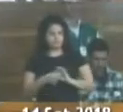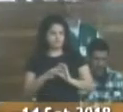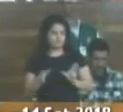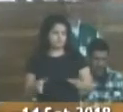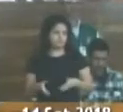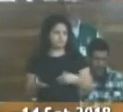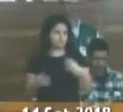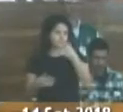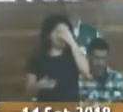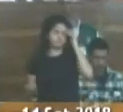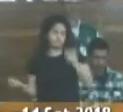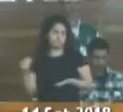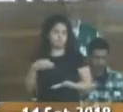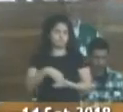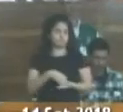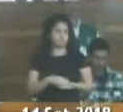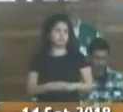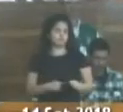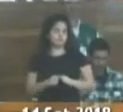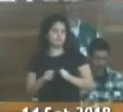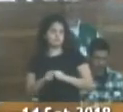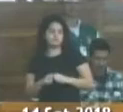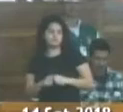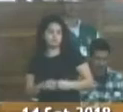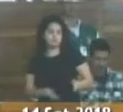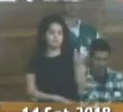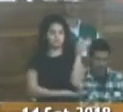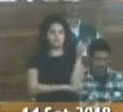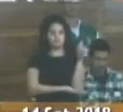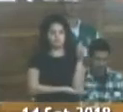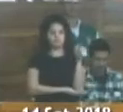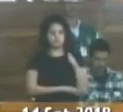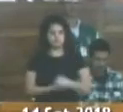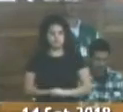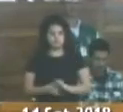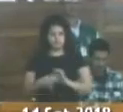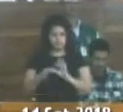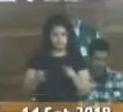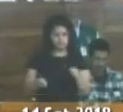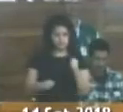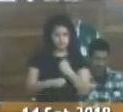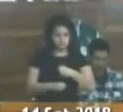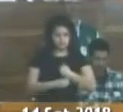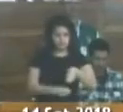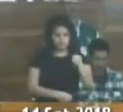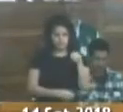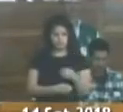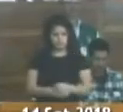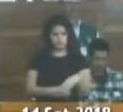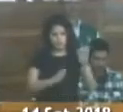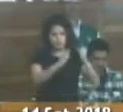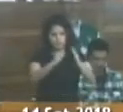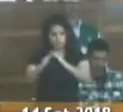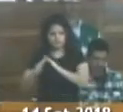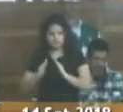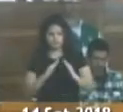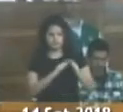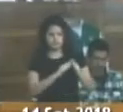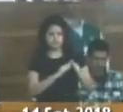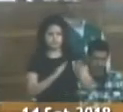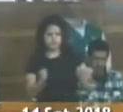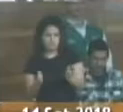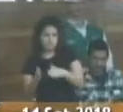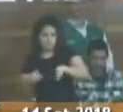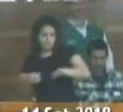liberado para quem vem fazer um hotel. Gente, liberaram para construir um condomínio na beira do rio